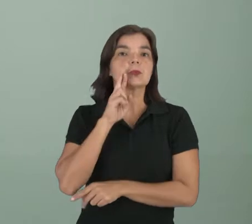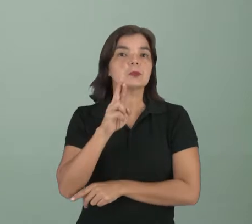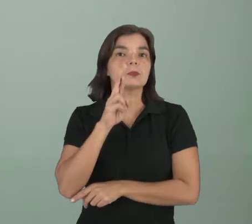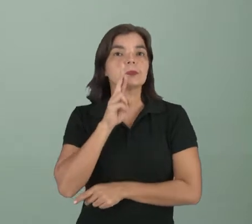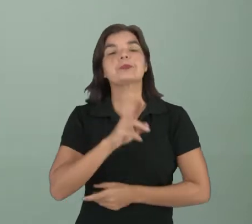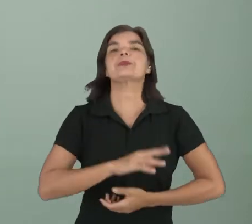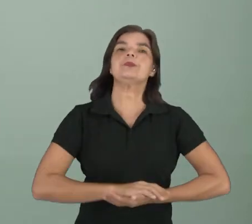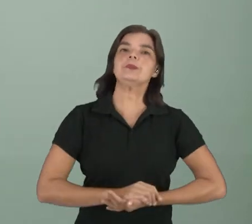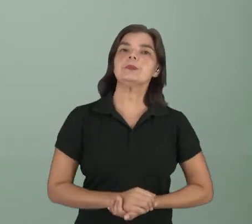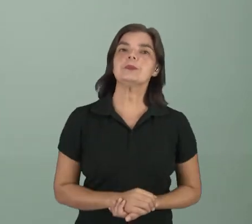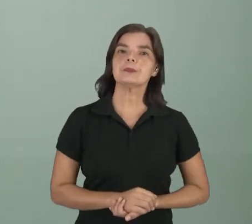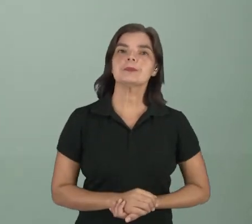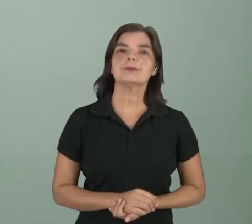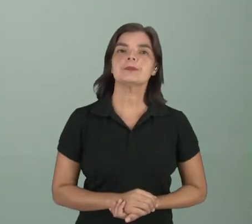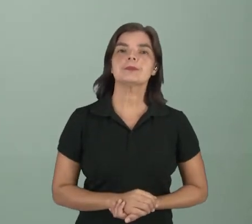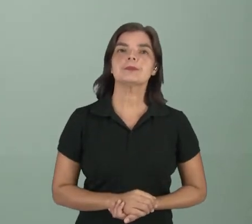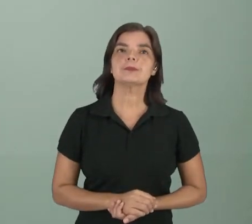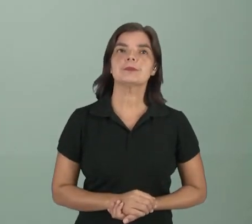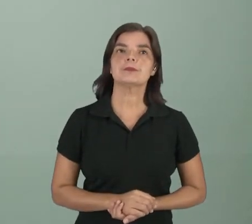resultados.